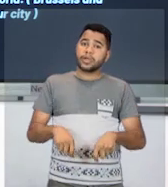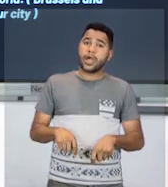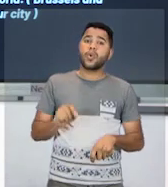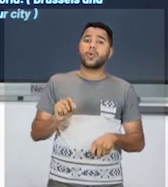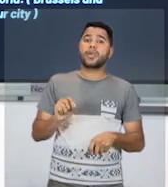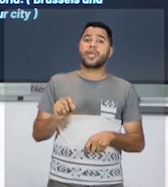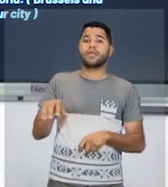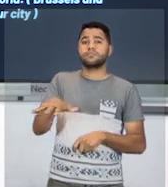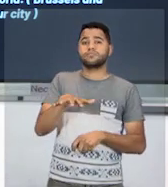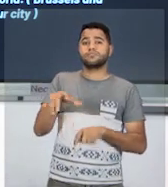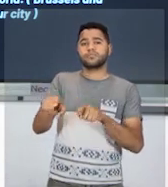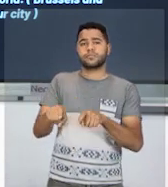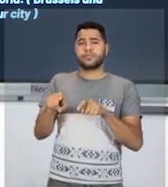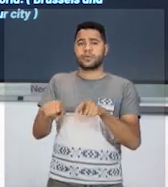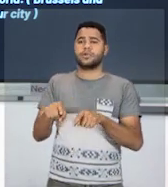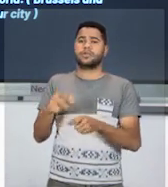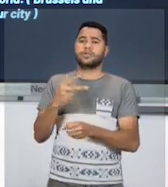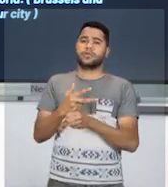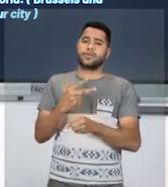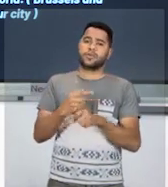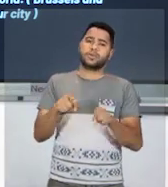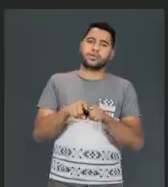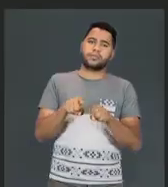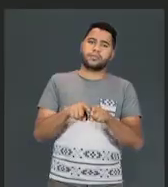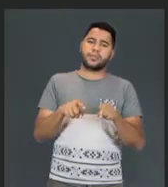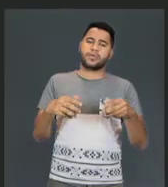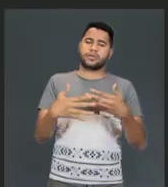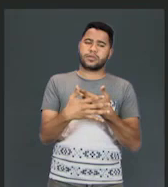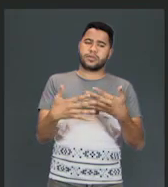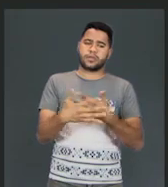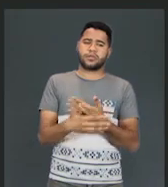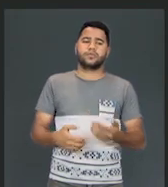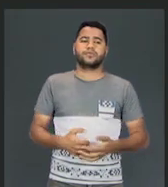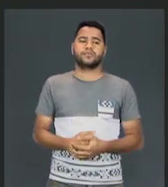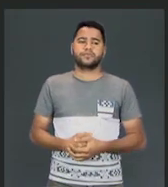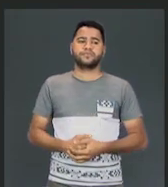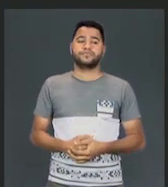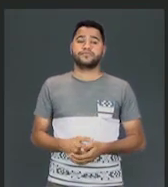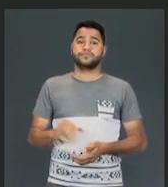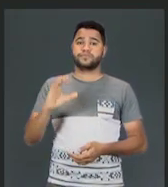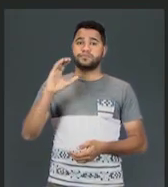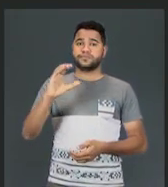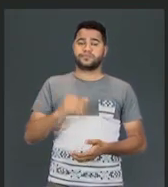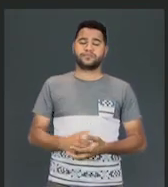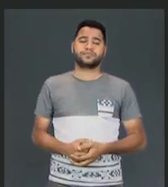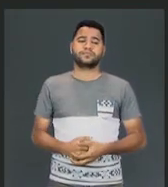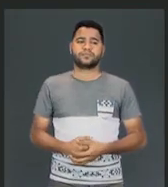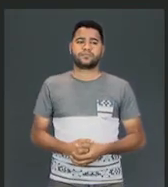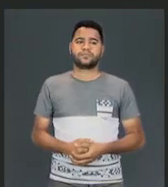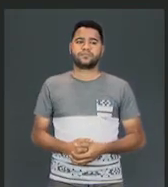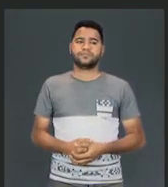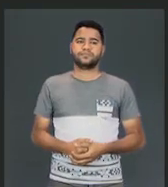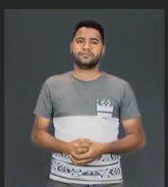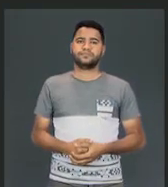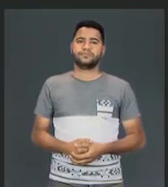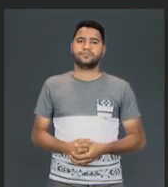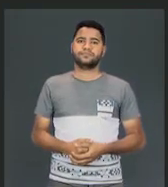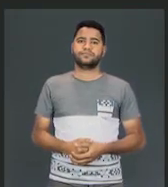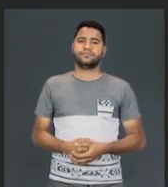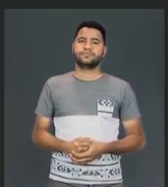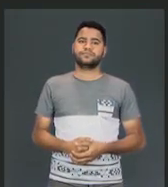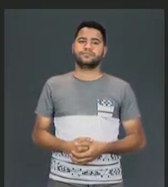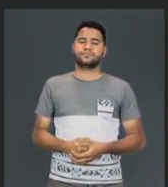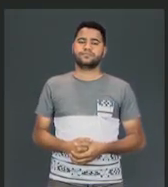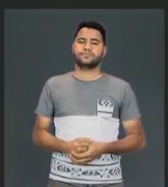fazer as pessoas mais idosas tanto no interior quanto nas cidades ler-se com Perry e Max